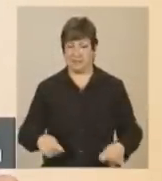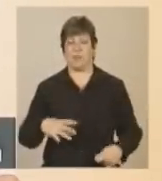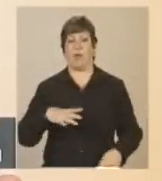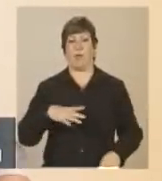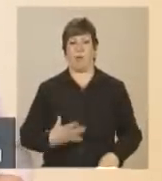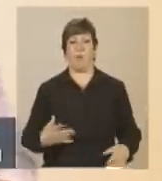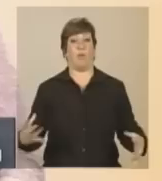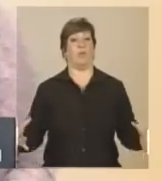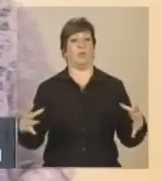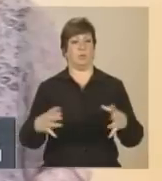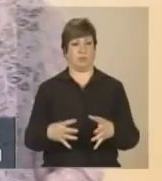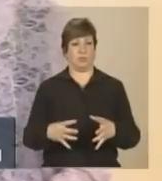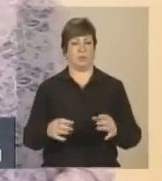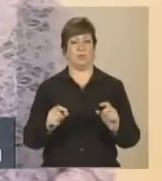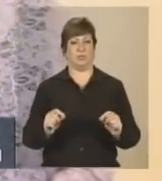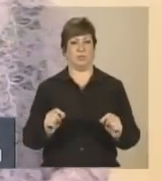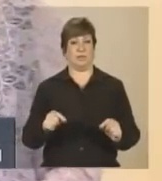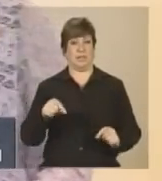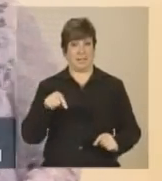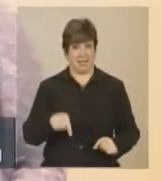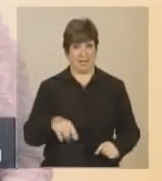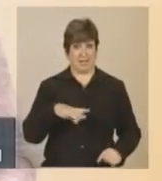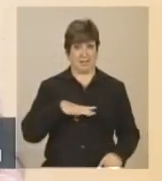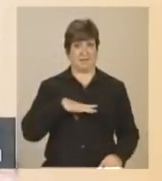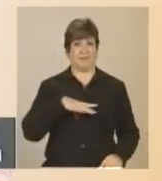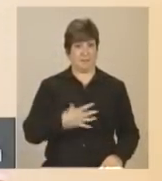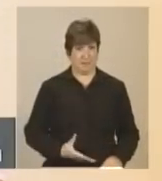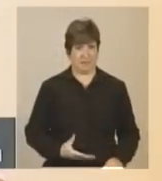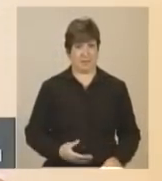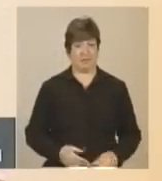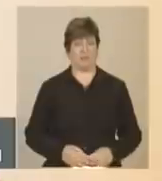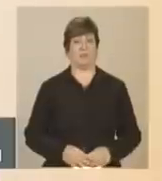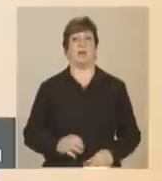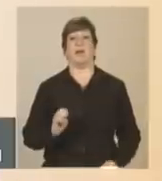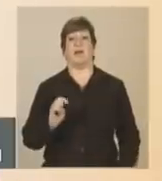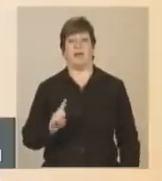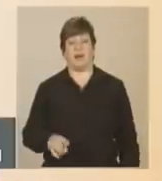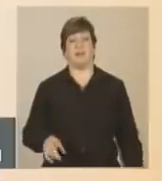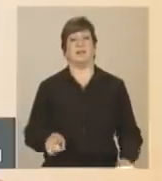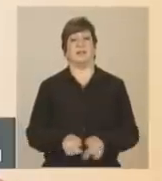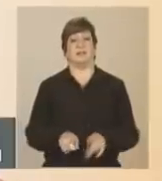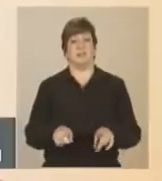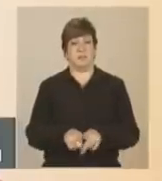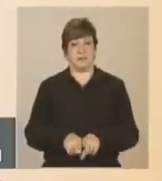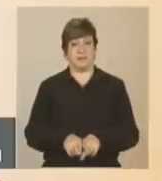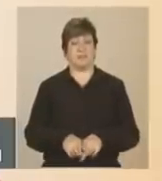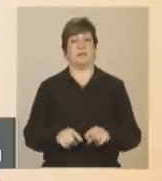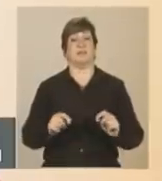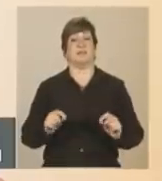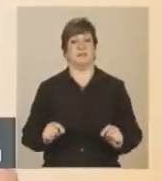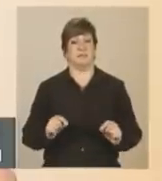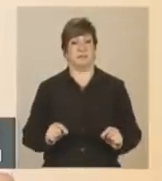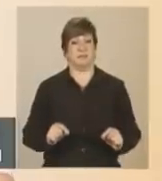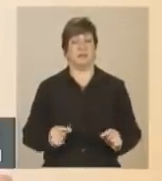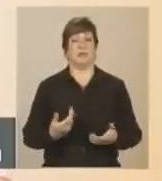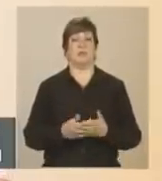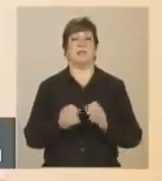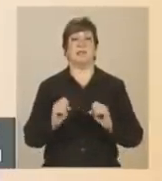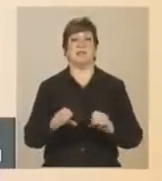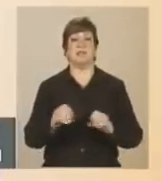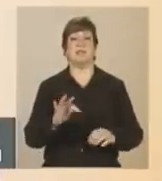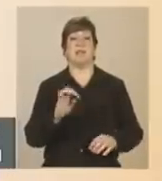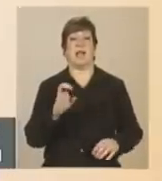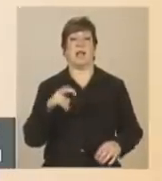conjunto. Esse desafio é também o ensino